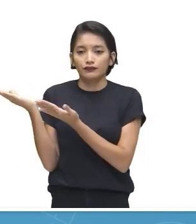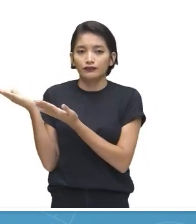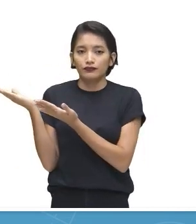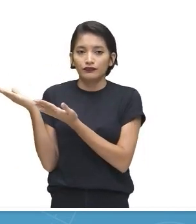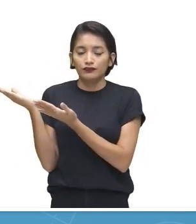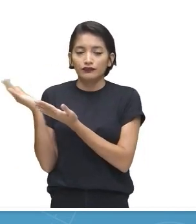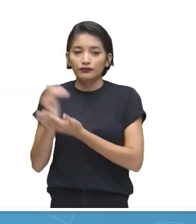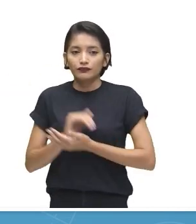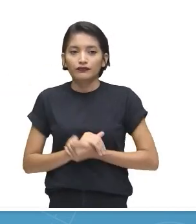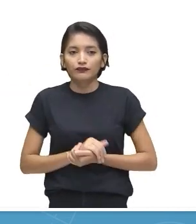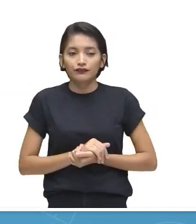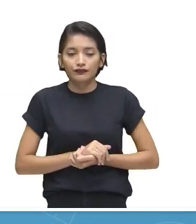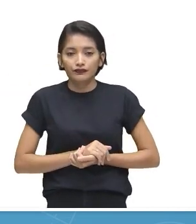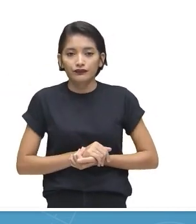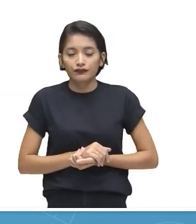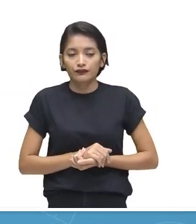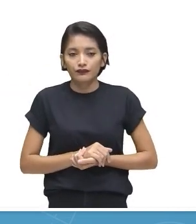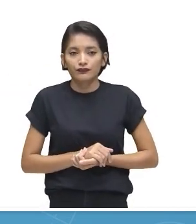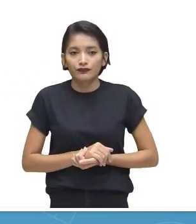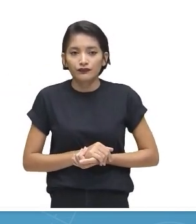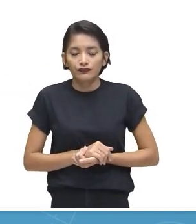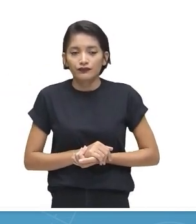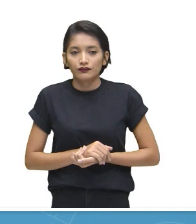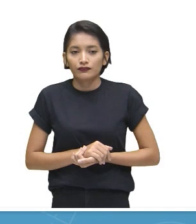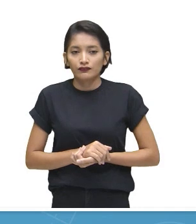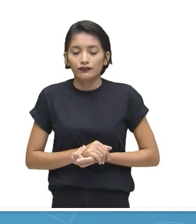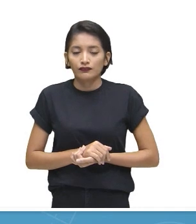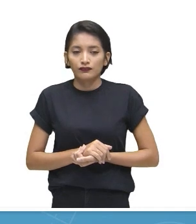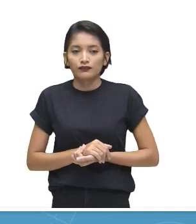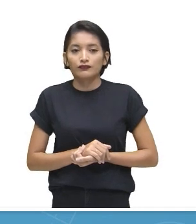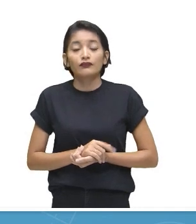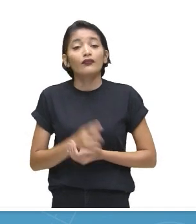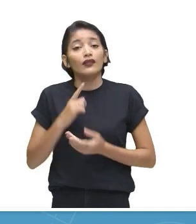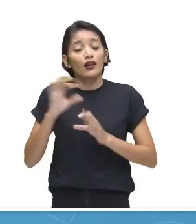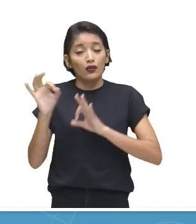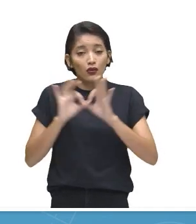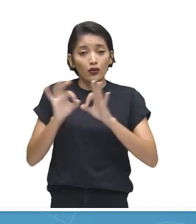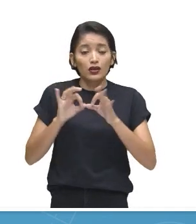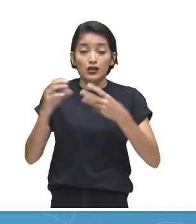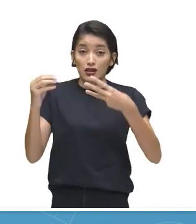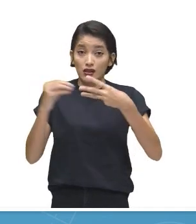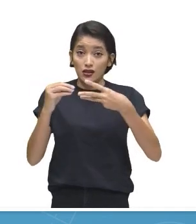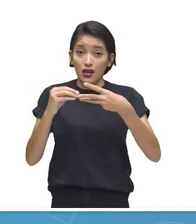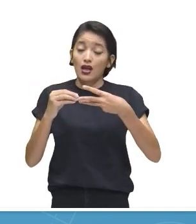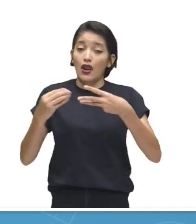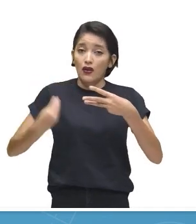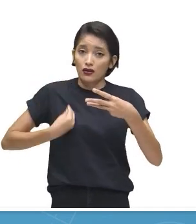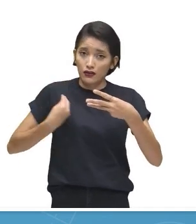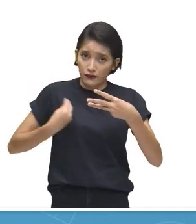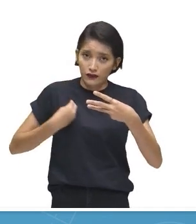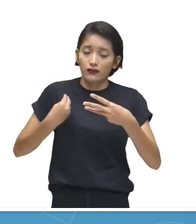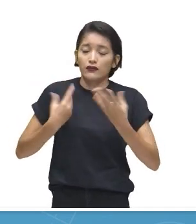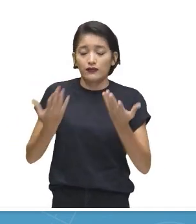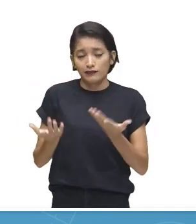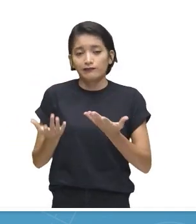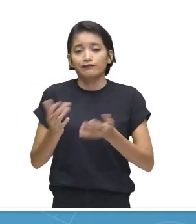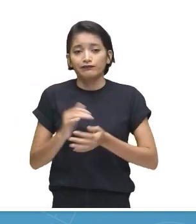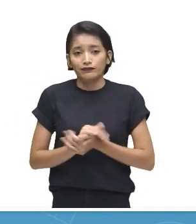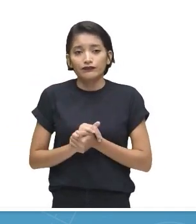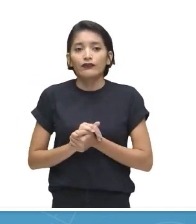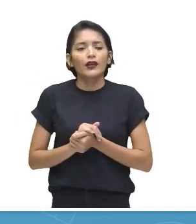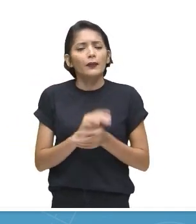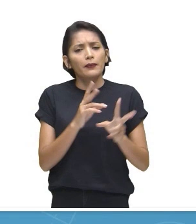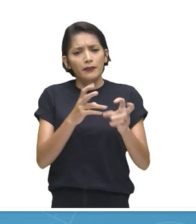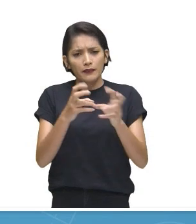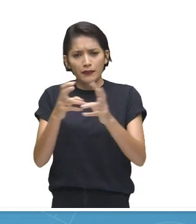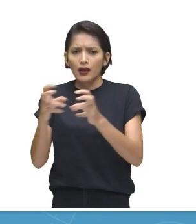córnea, tá? E logo abaixo, aquela camada que é formada por células vivas, né? Aí você consegue observar as